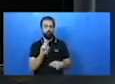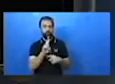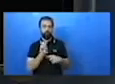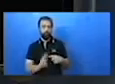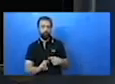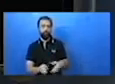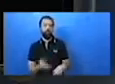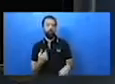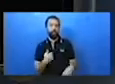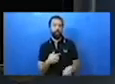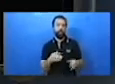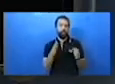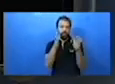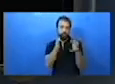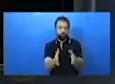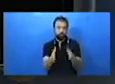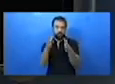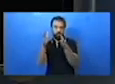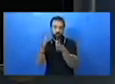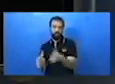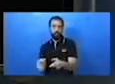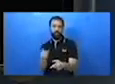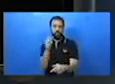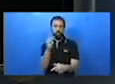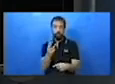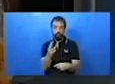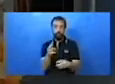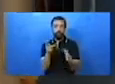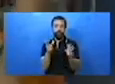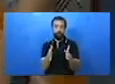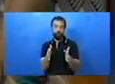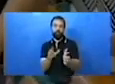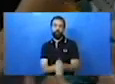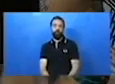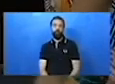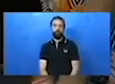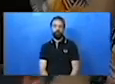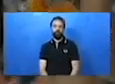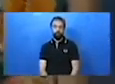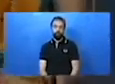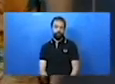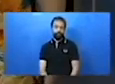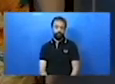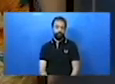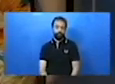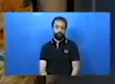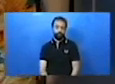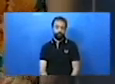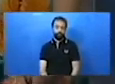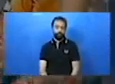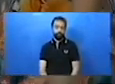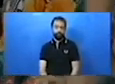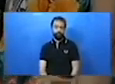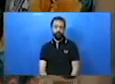1/3 eu vou dividir por quantas partes? Muito bem. Devo dividir em 3